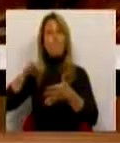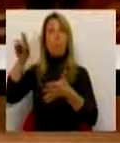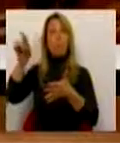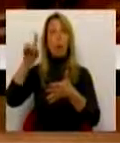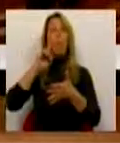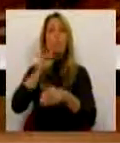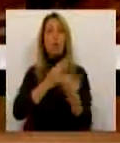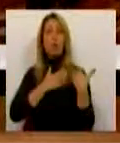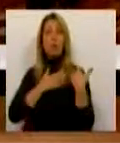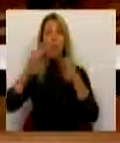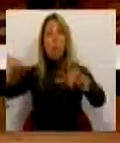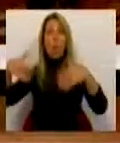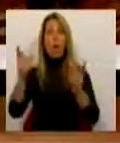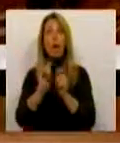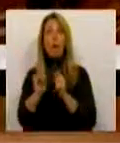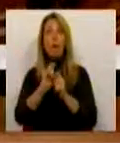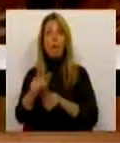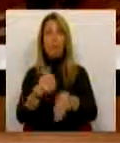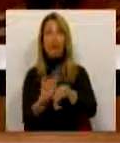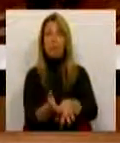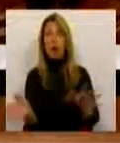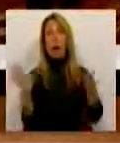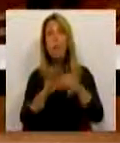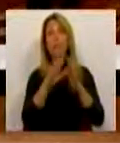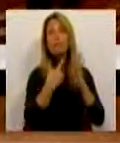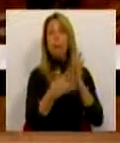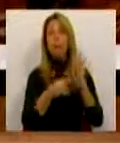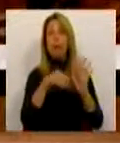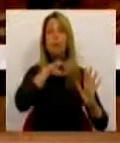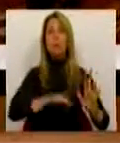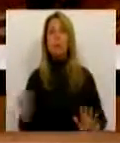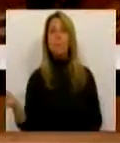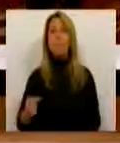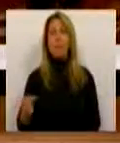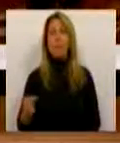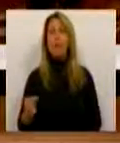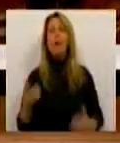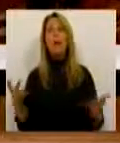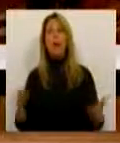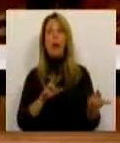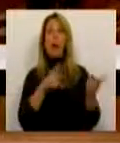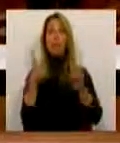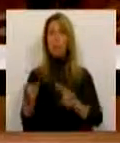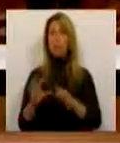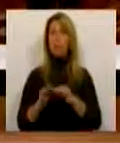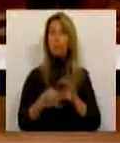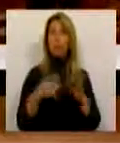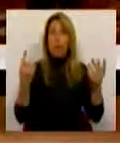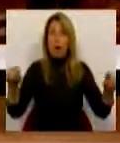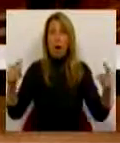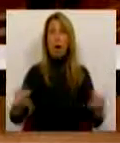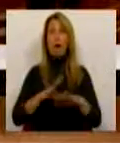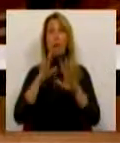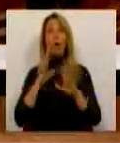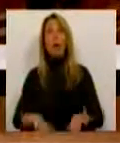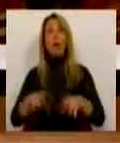remuneração líquida em atraso correspondente às tabelas salariais mínimas. Esta alteração é, de resto, coerente com a evolução recente